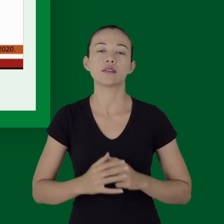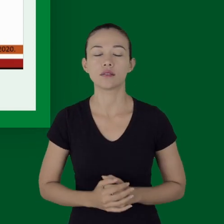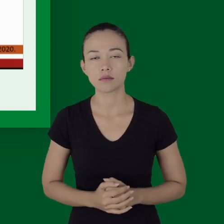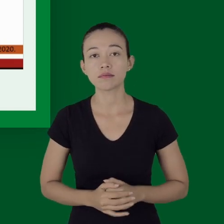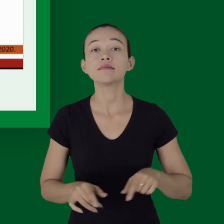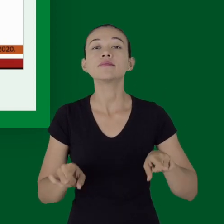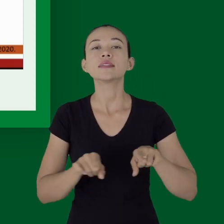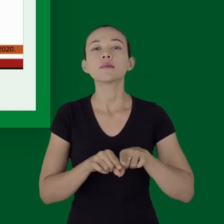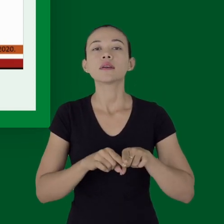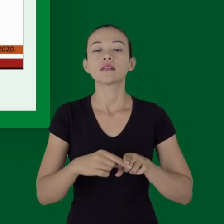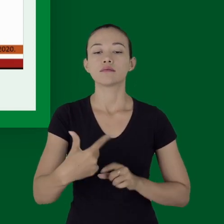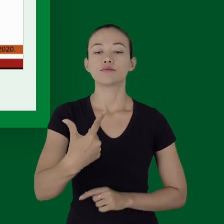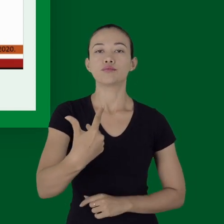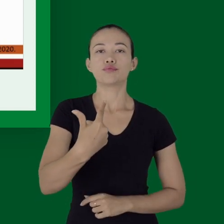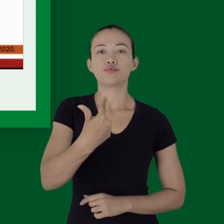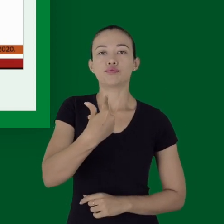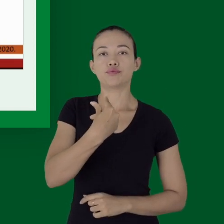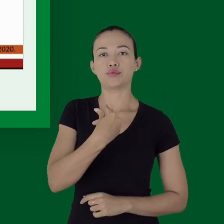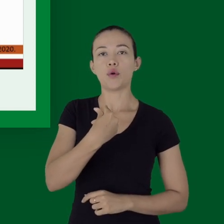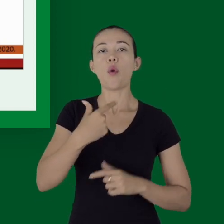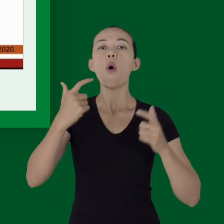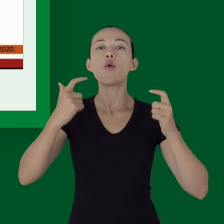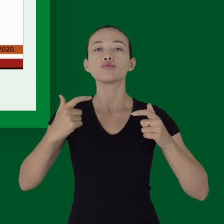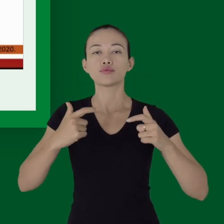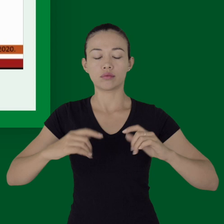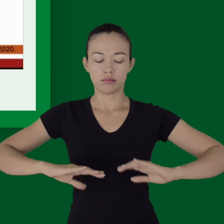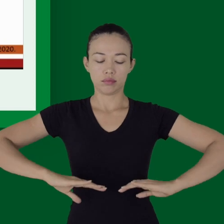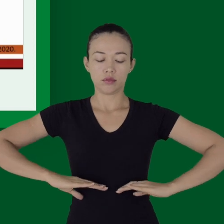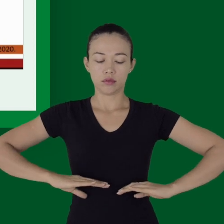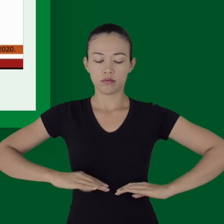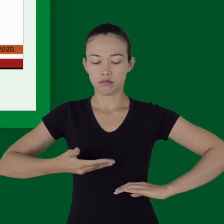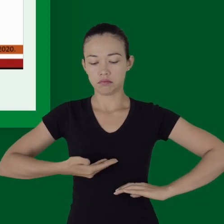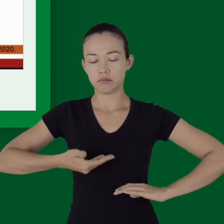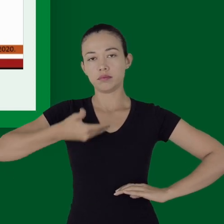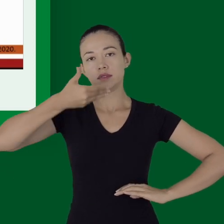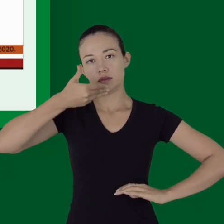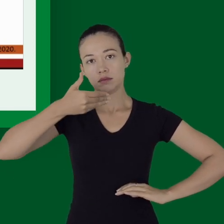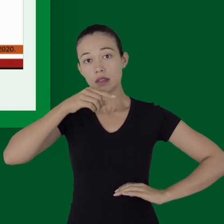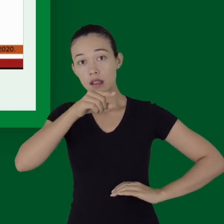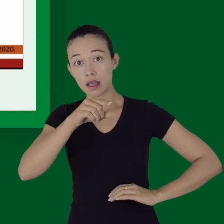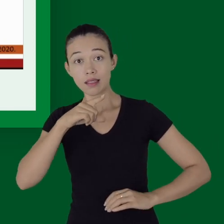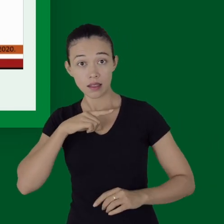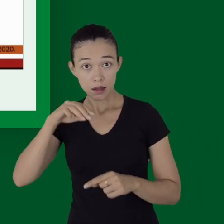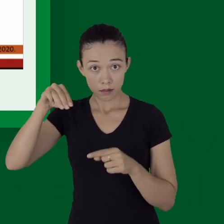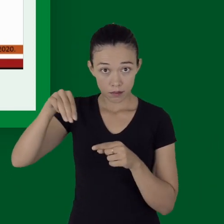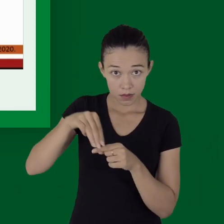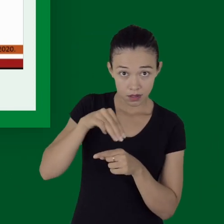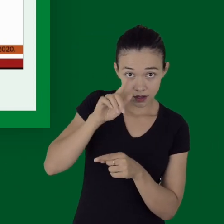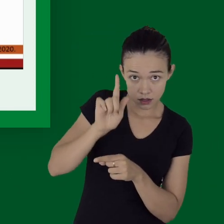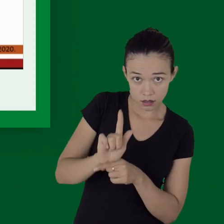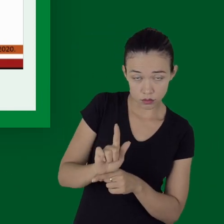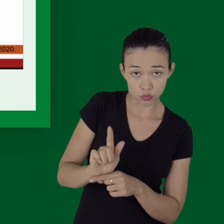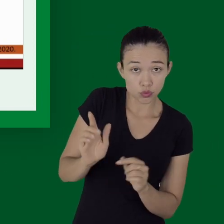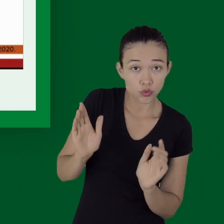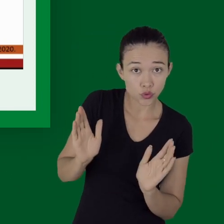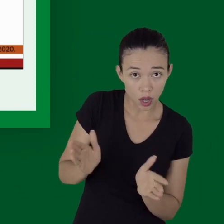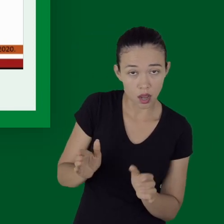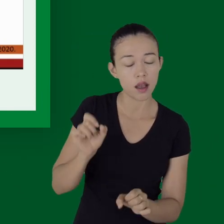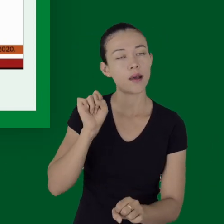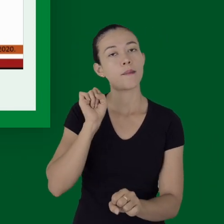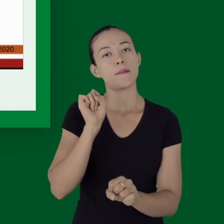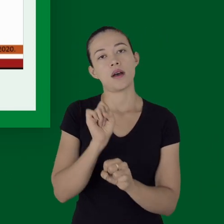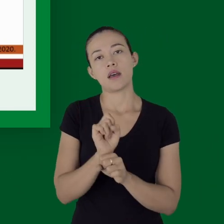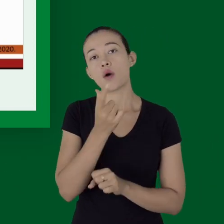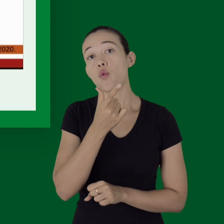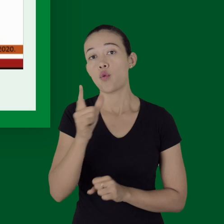É importante também obter o acesso venoso acima do diafragma, e se o paciente estiver recebendo